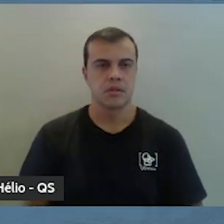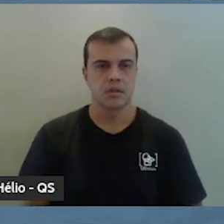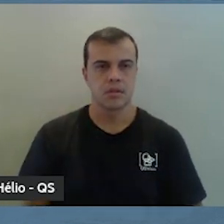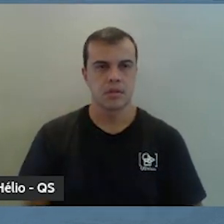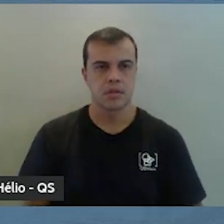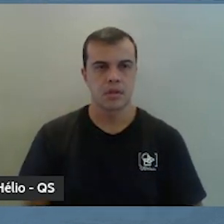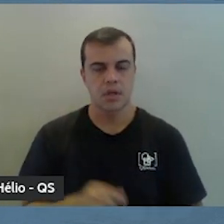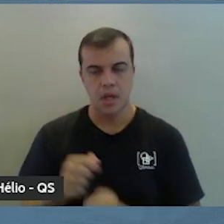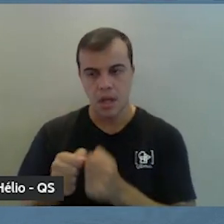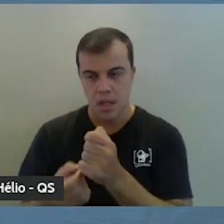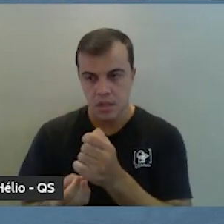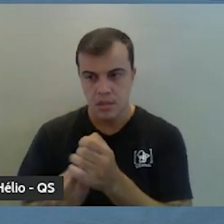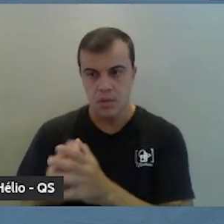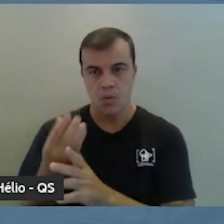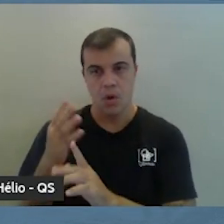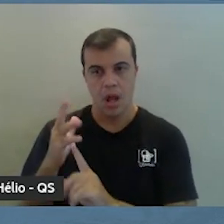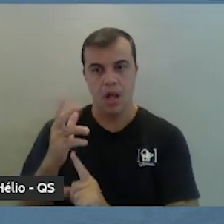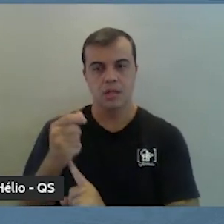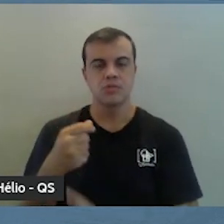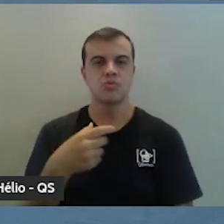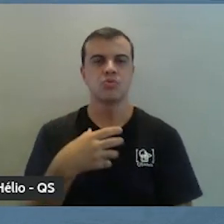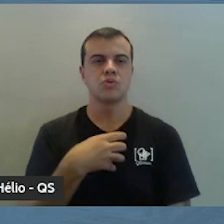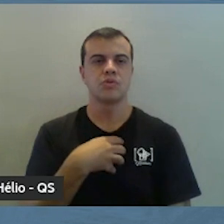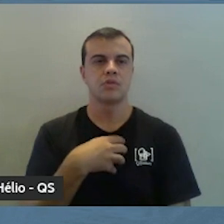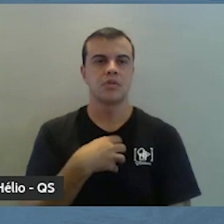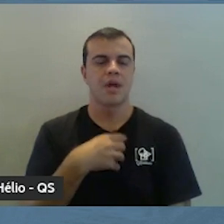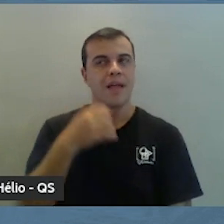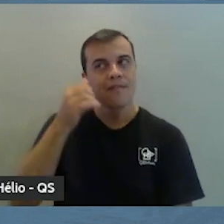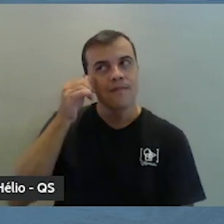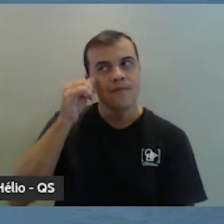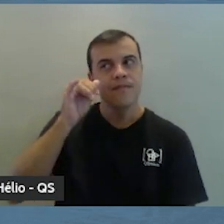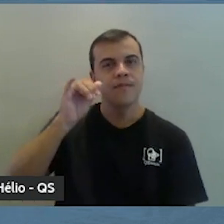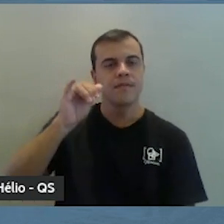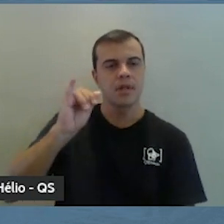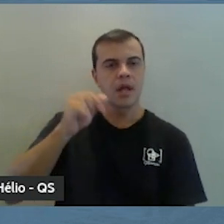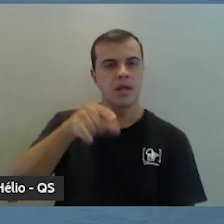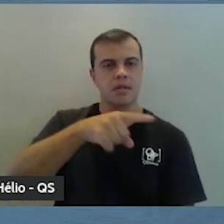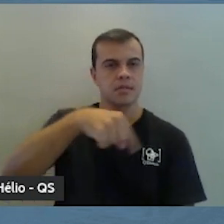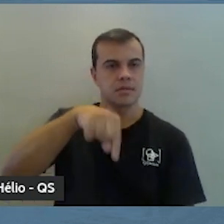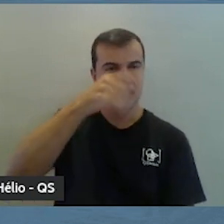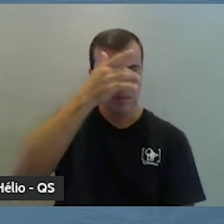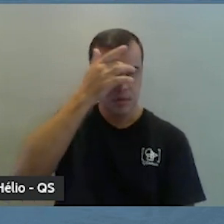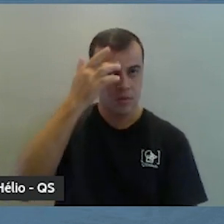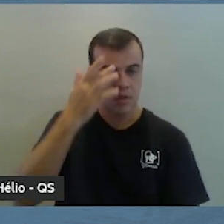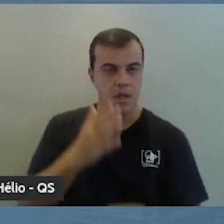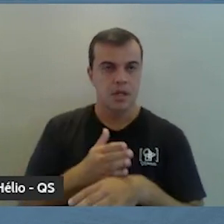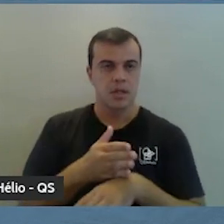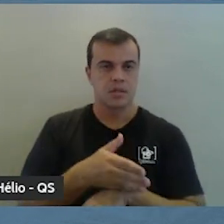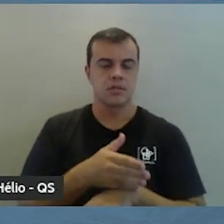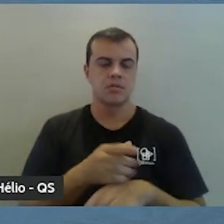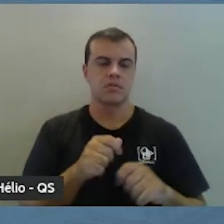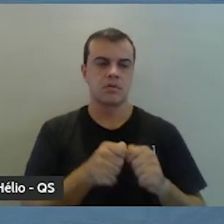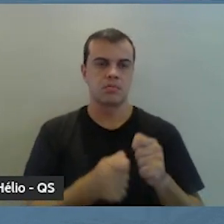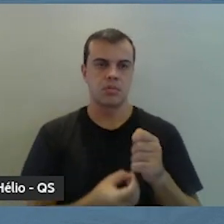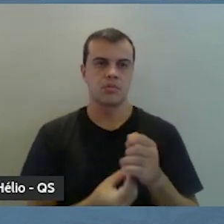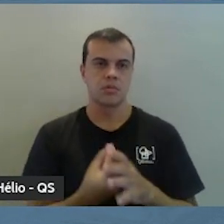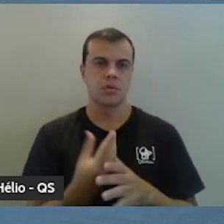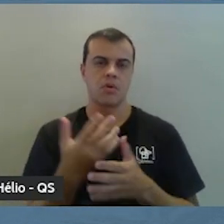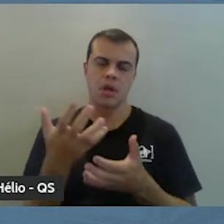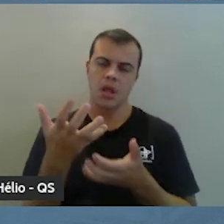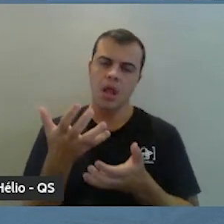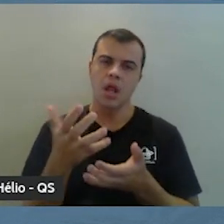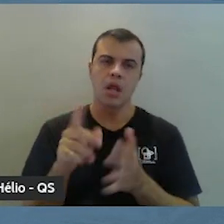na criação de arte. É uma maneira de evitar que a população tenha acesso a essa produção, porque isso é, querendo ou